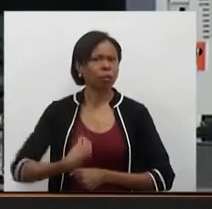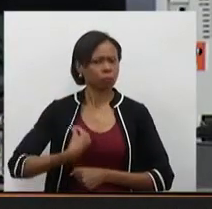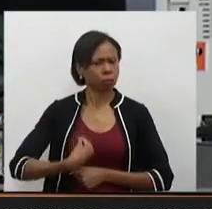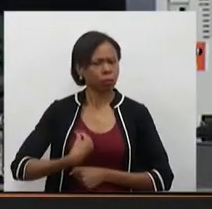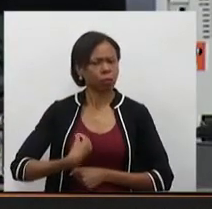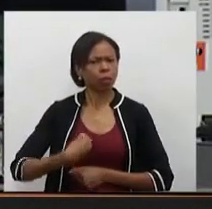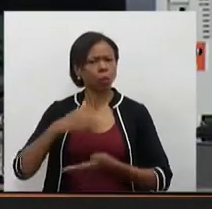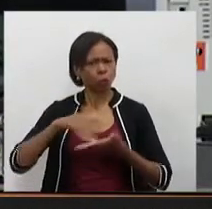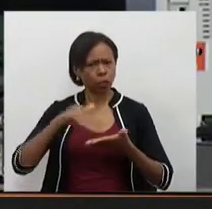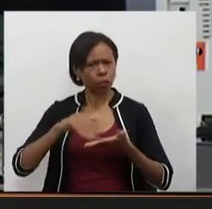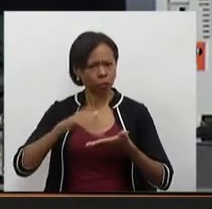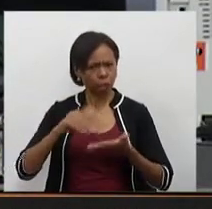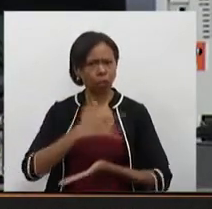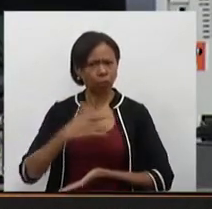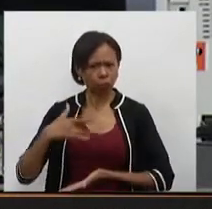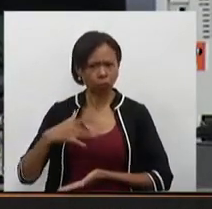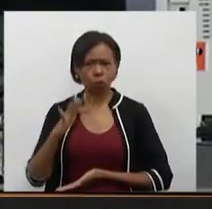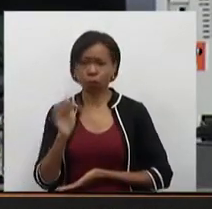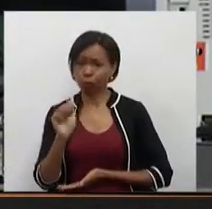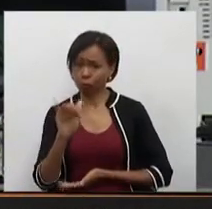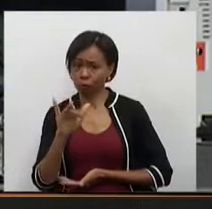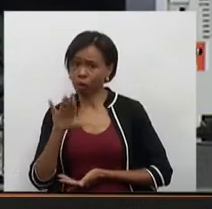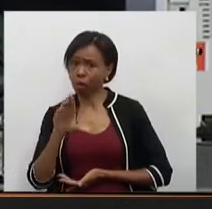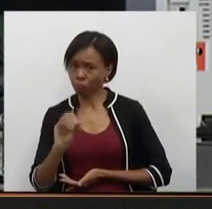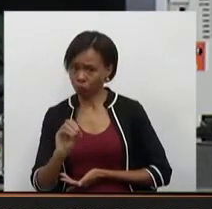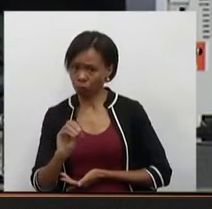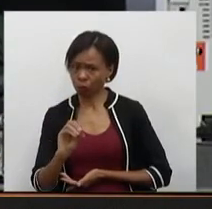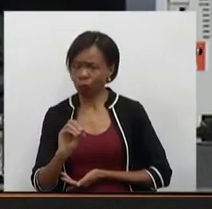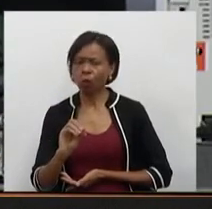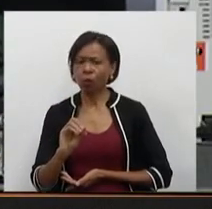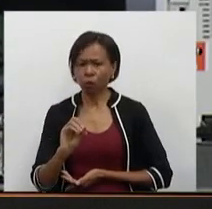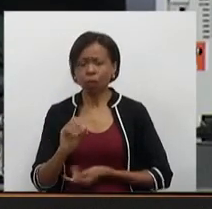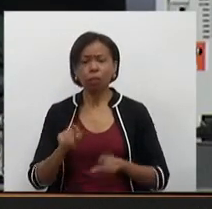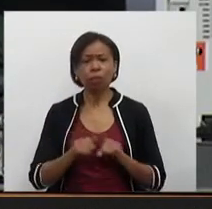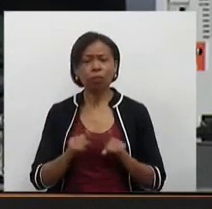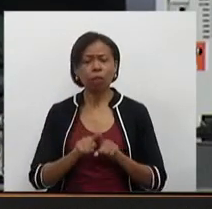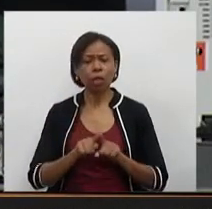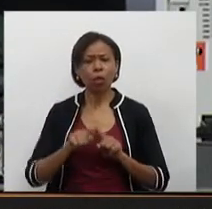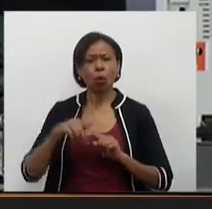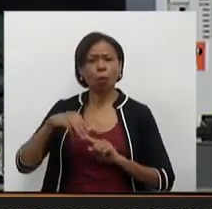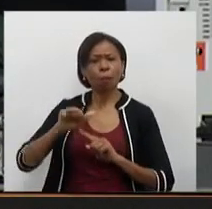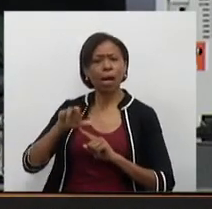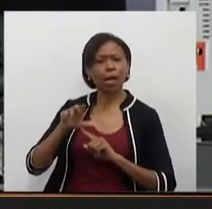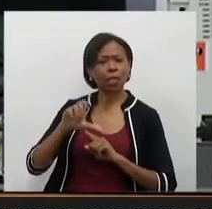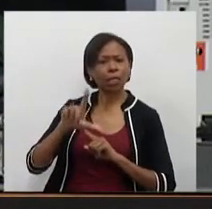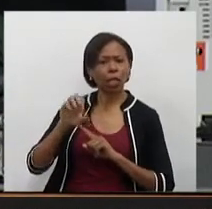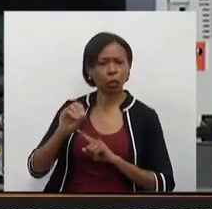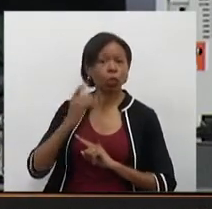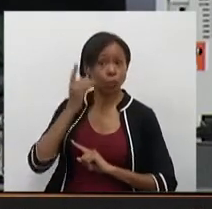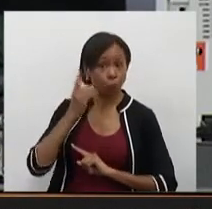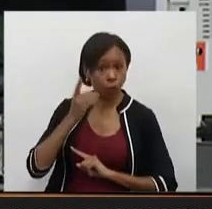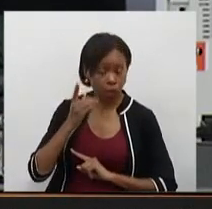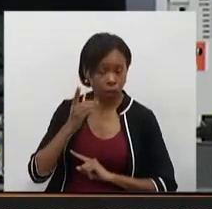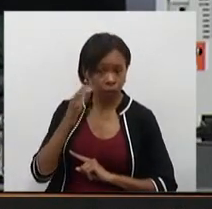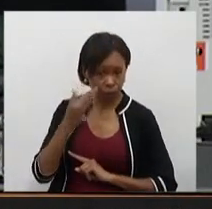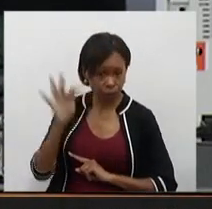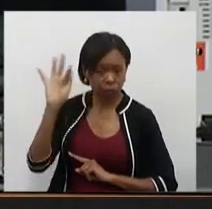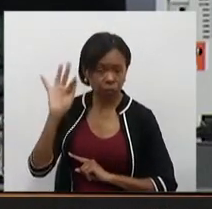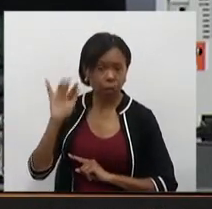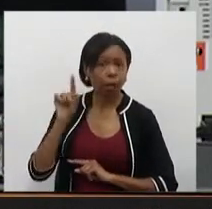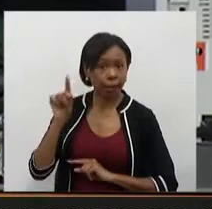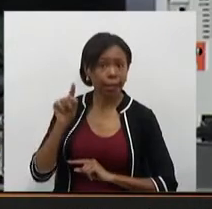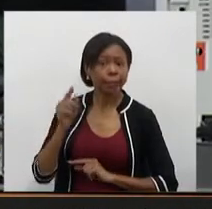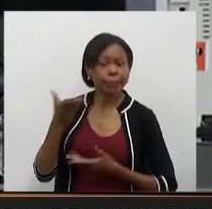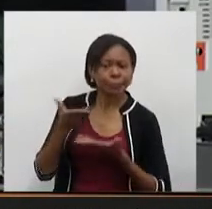Fábio. E naquela ocasião, o deputado federal Marcelo Aro pleiteava junto ao Ministério da Saúde